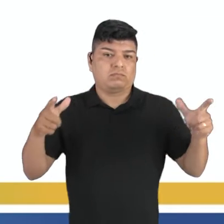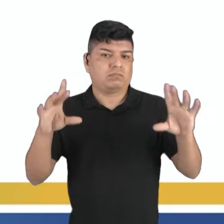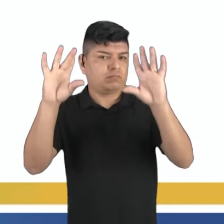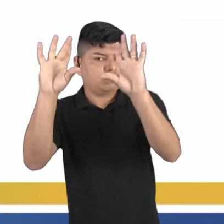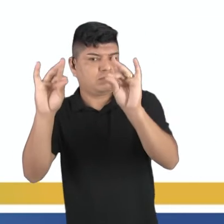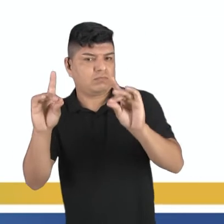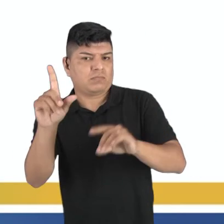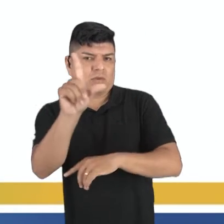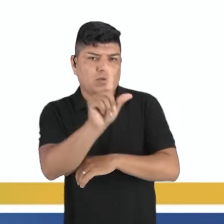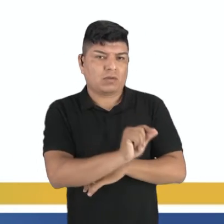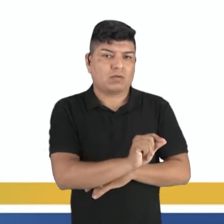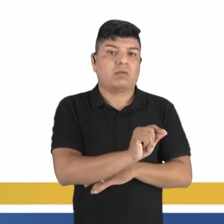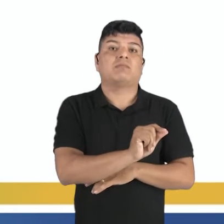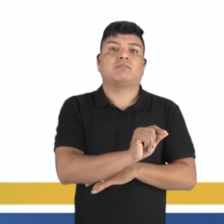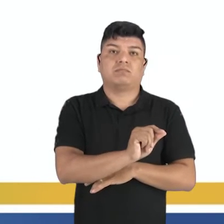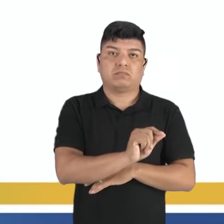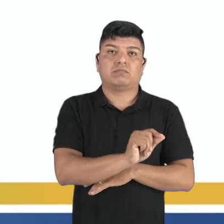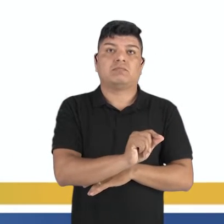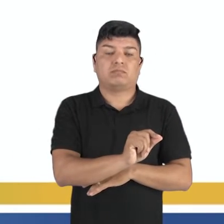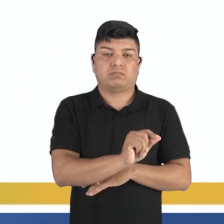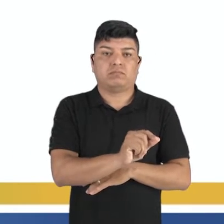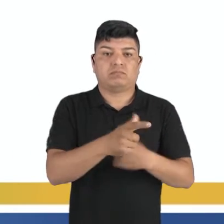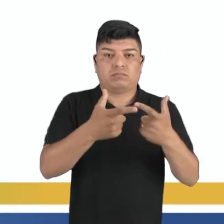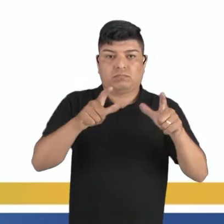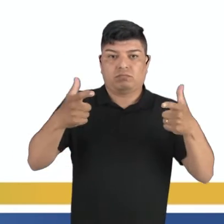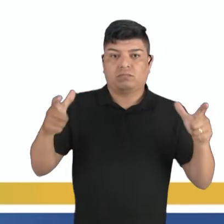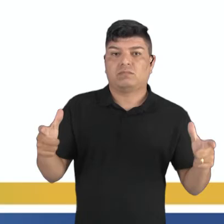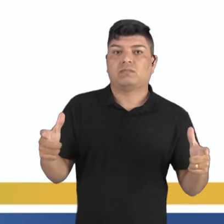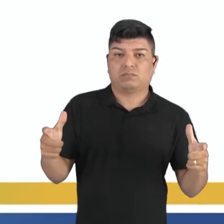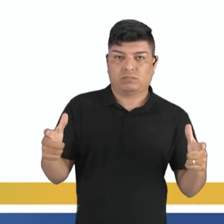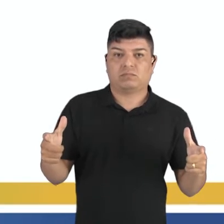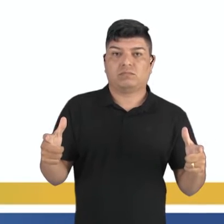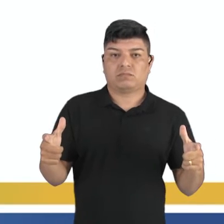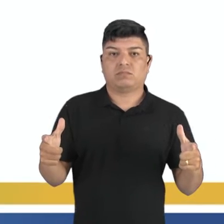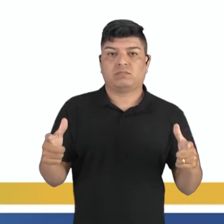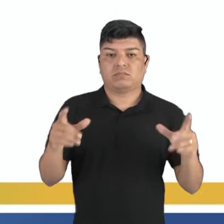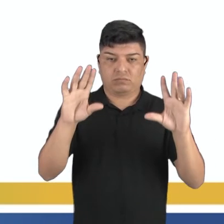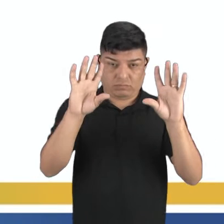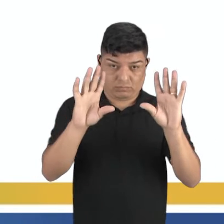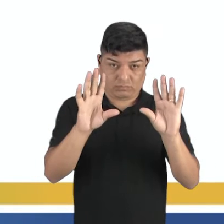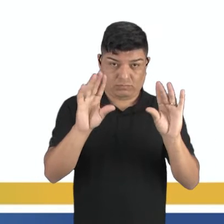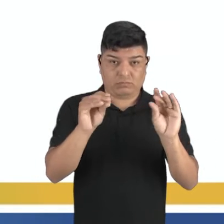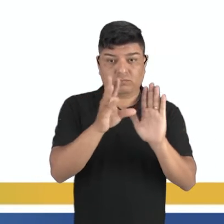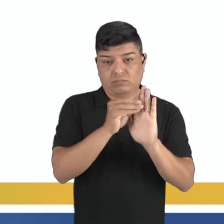dado e o menor dado, né? Isso aí seria a nossa amplitude dos dados,